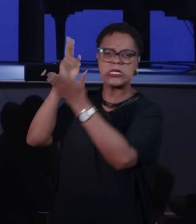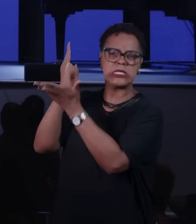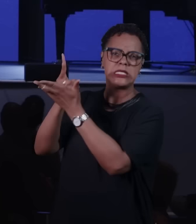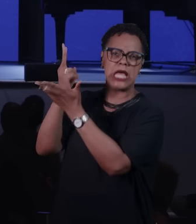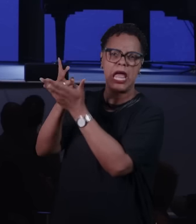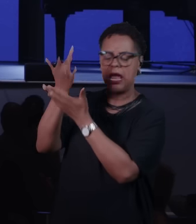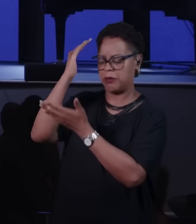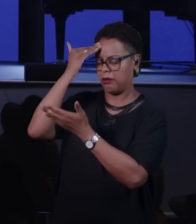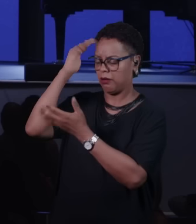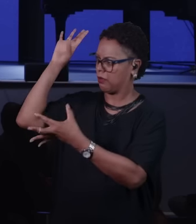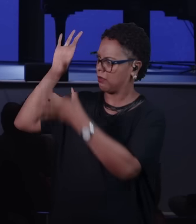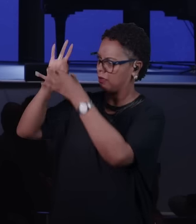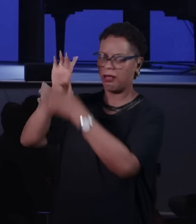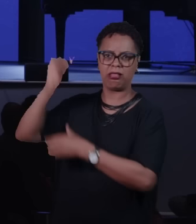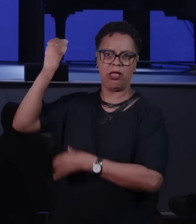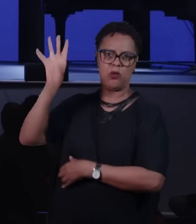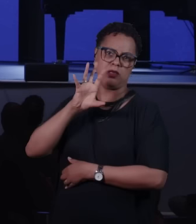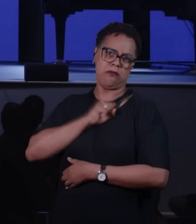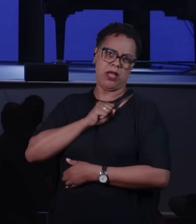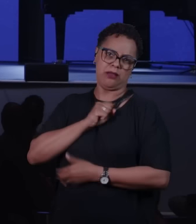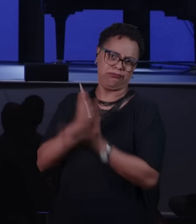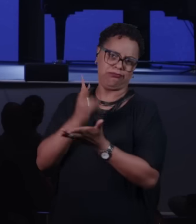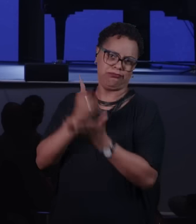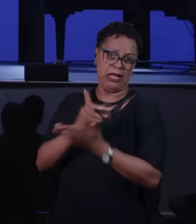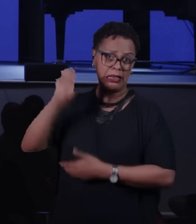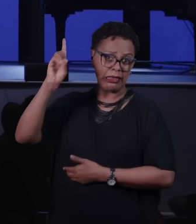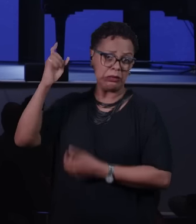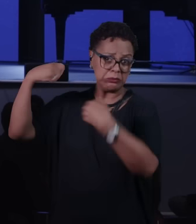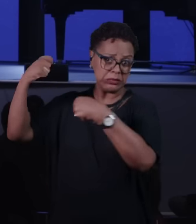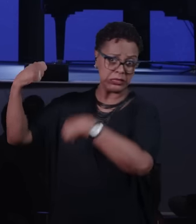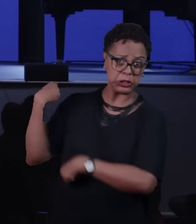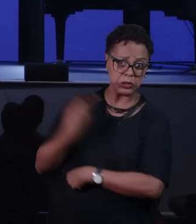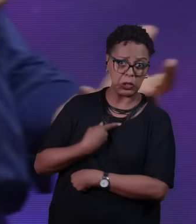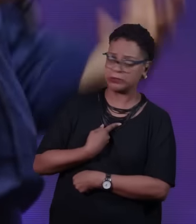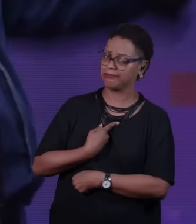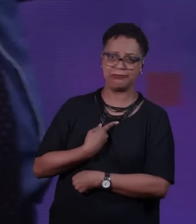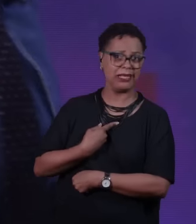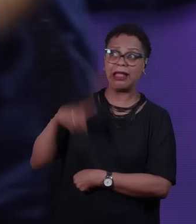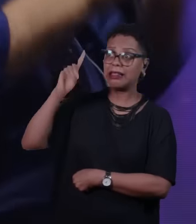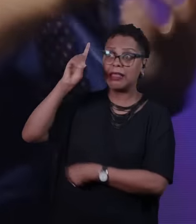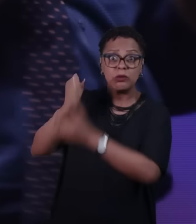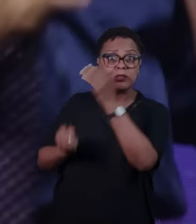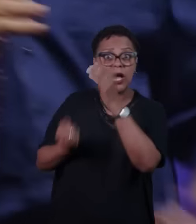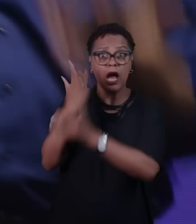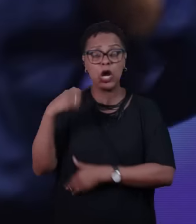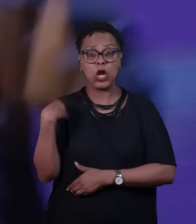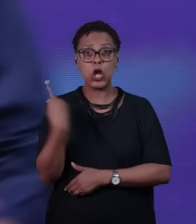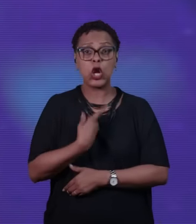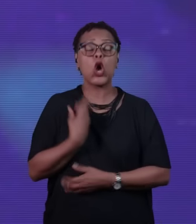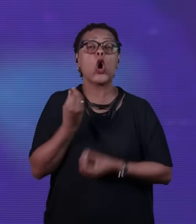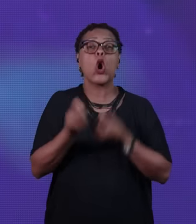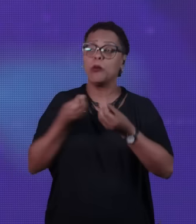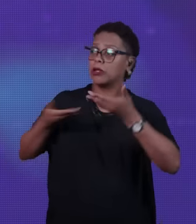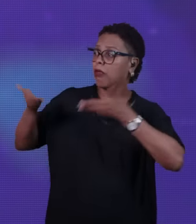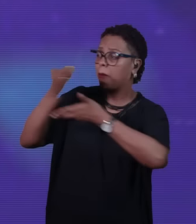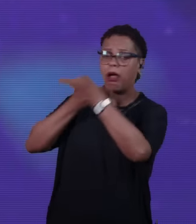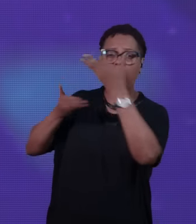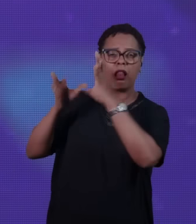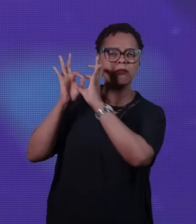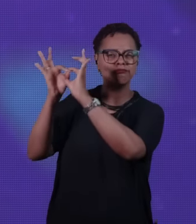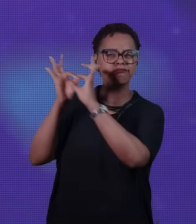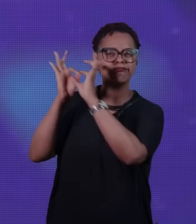teu entendimento. Deus, Ele não precisa de nós, mas Ele nos criou para ter um relacionamento de